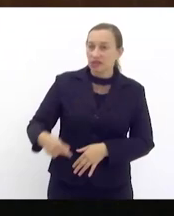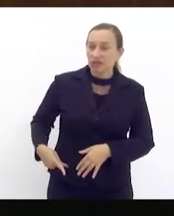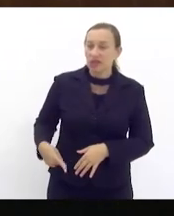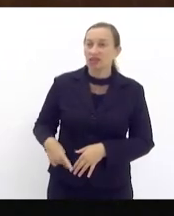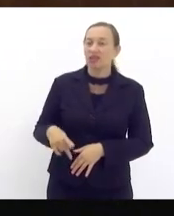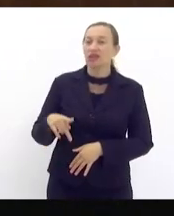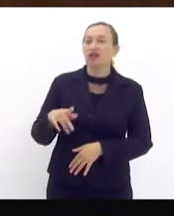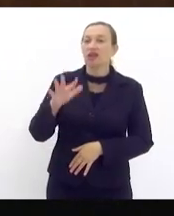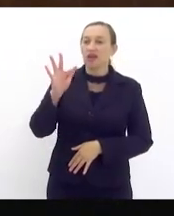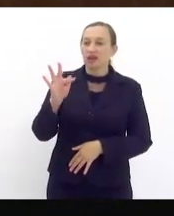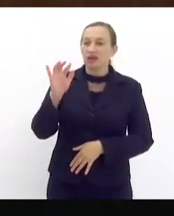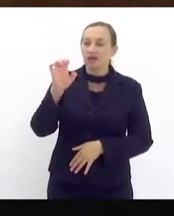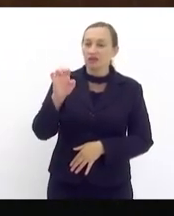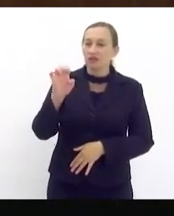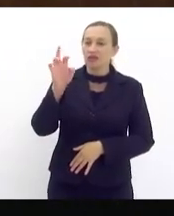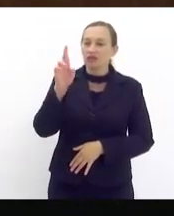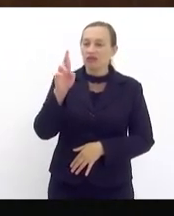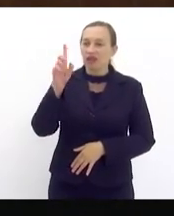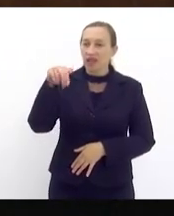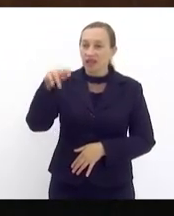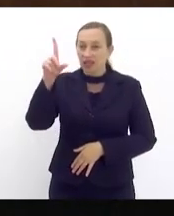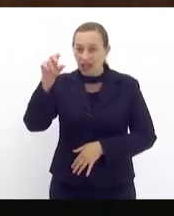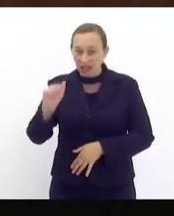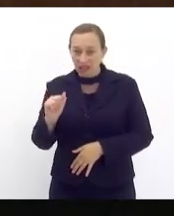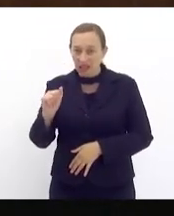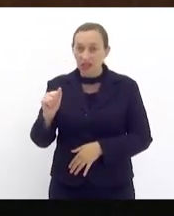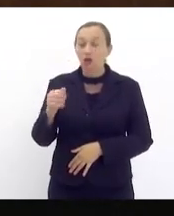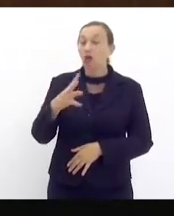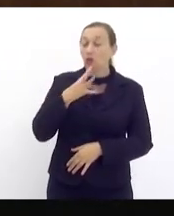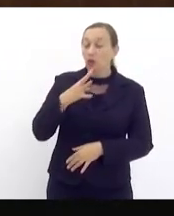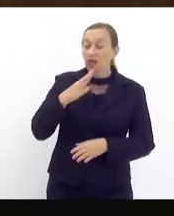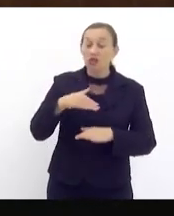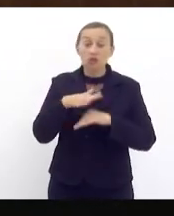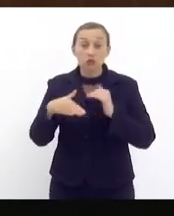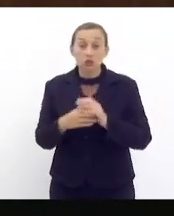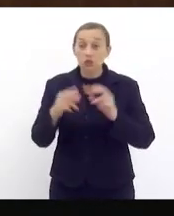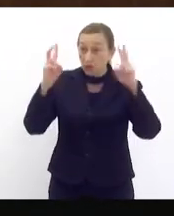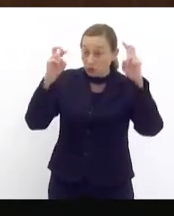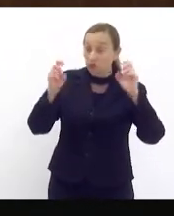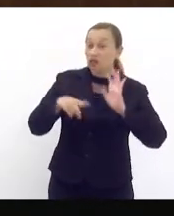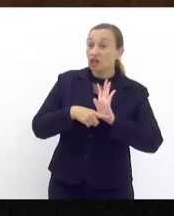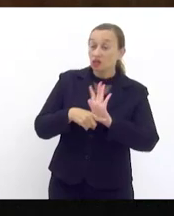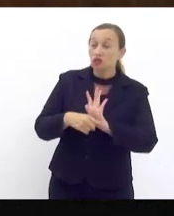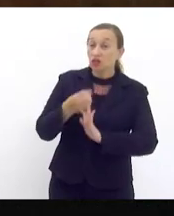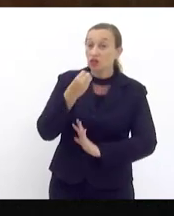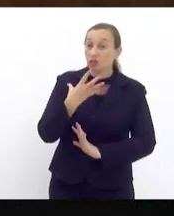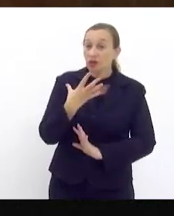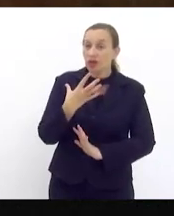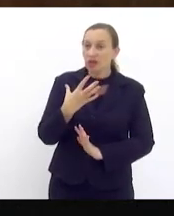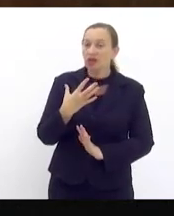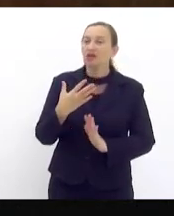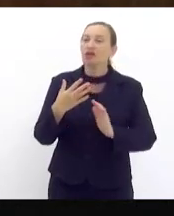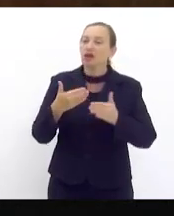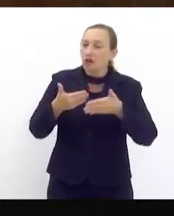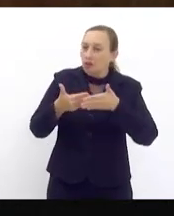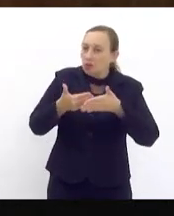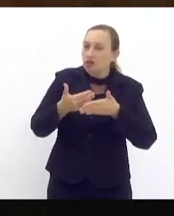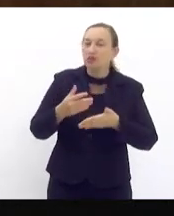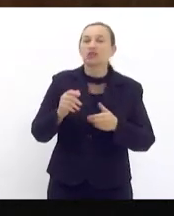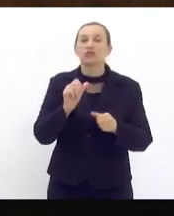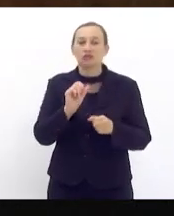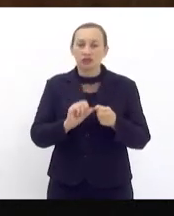absolutamente é a parte de toda a situação e vai e tá nos ajudando muito a fazer essa aproximação e